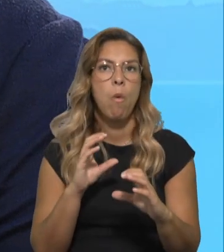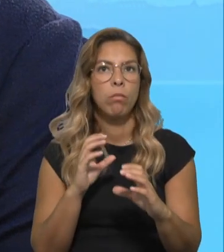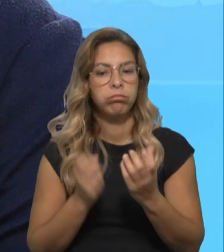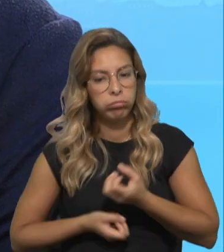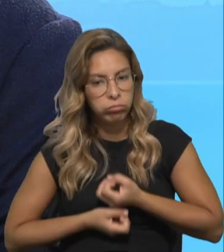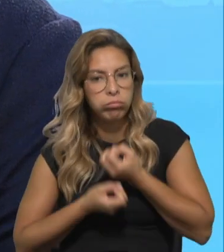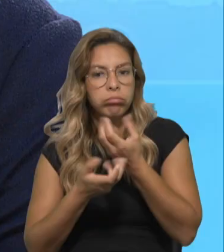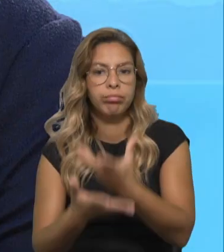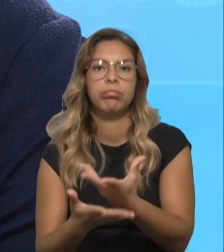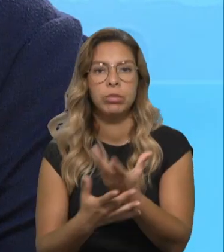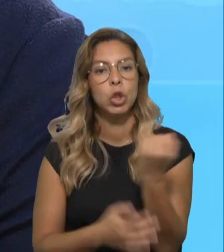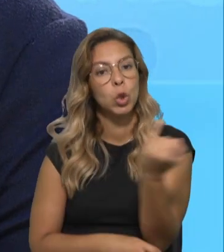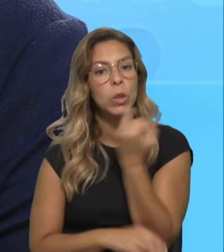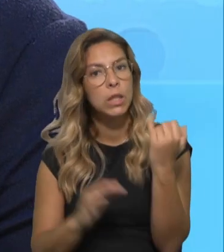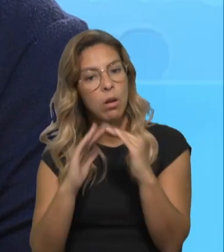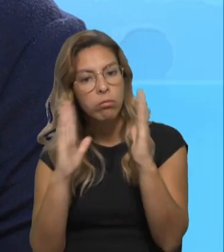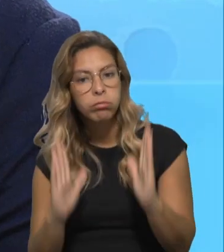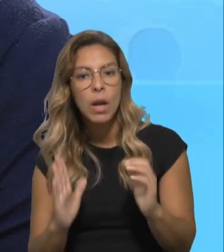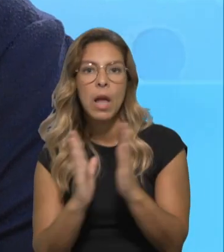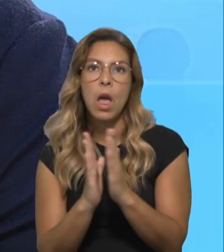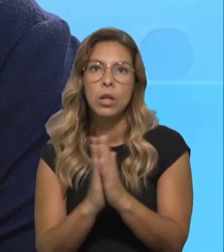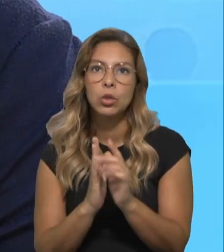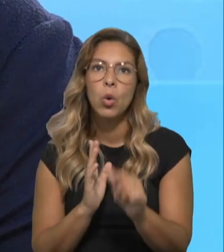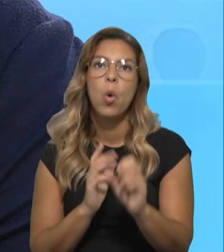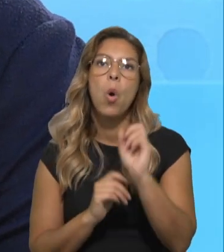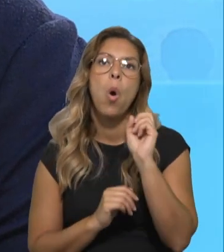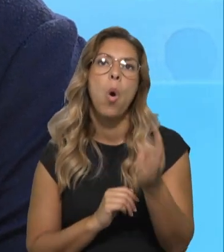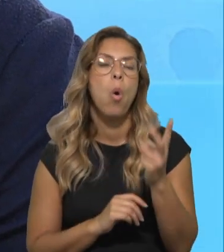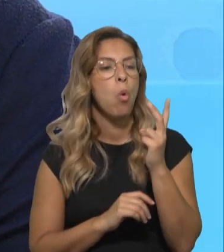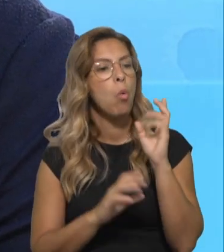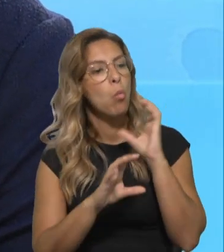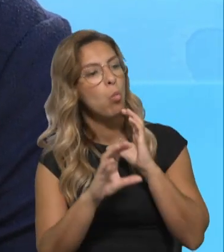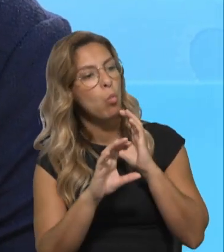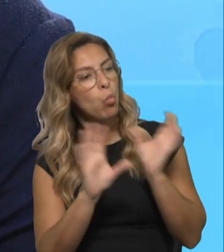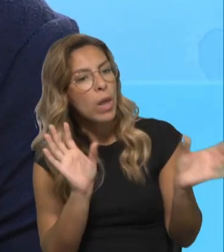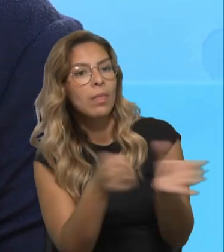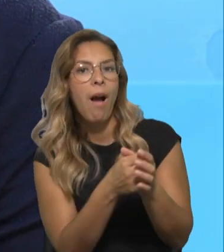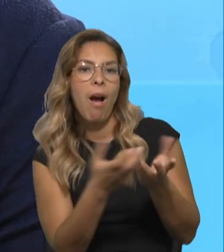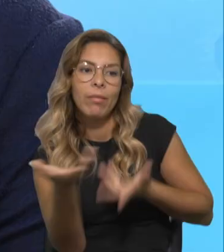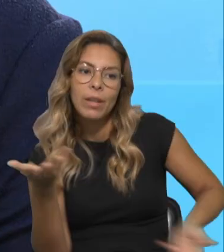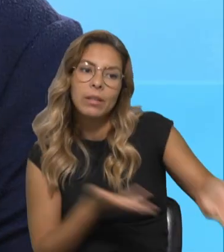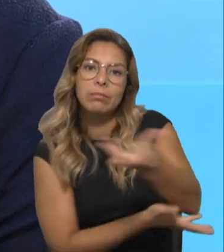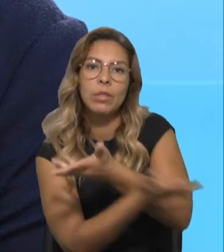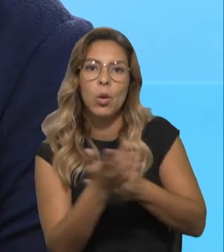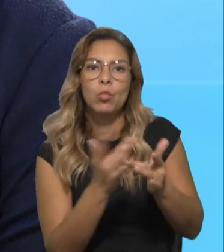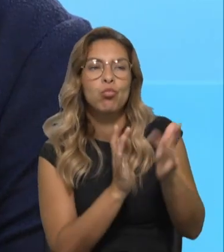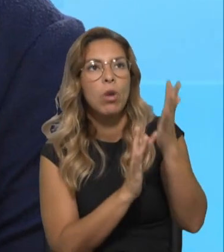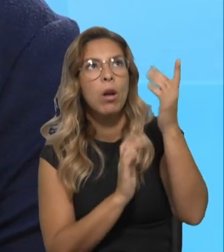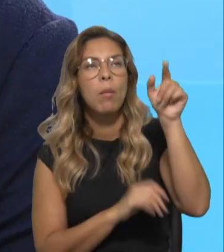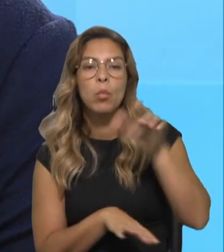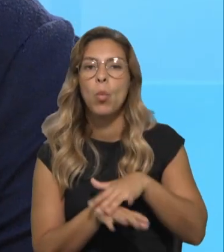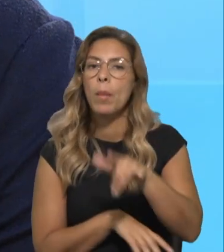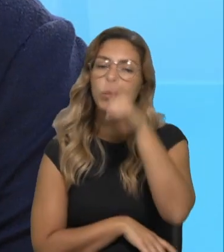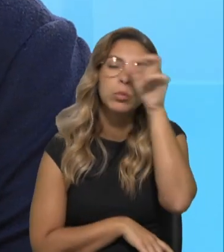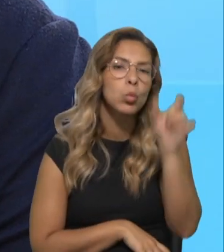o caráter institucional da Igreja ou aquilo que é a vivência da comunidade é isso que nos aproxima de Cristo e não uma questão pessoal, uma